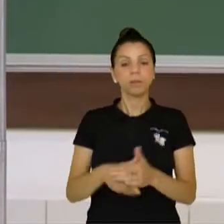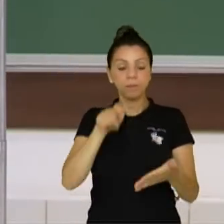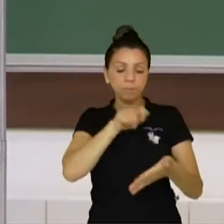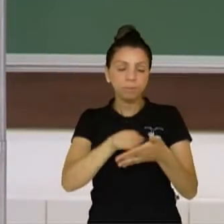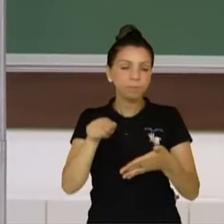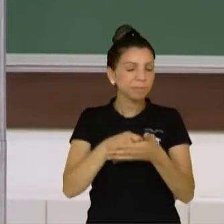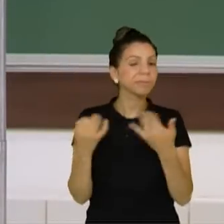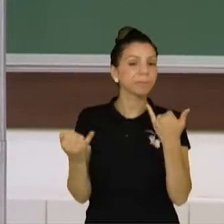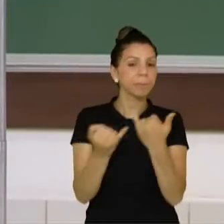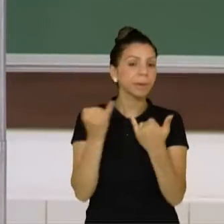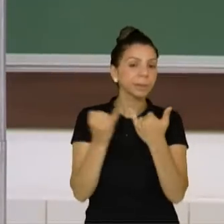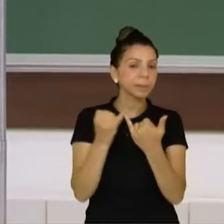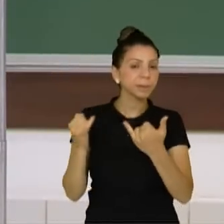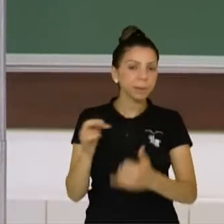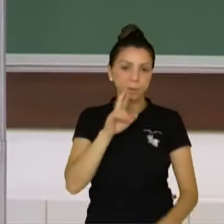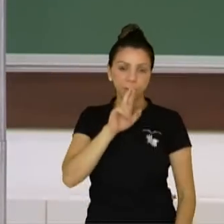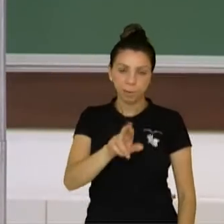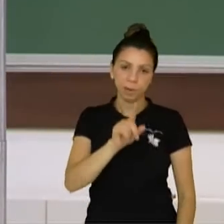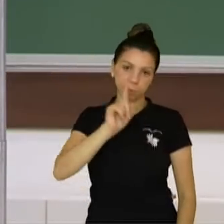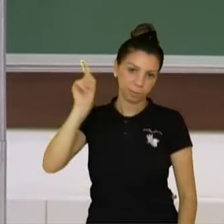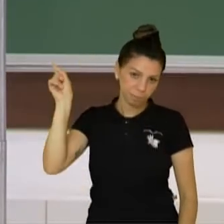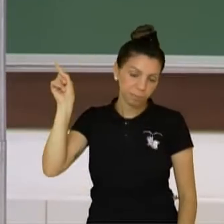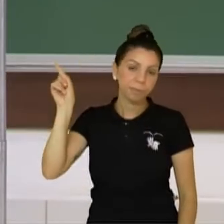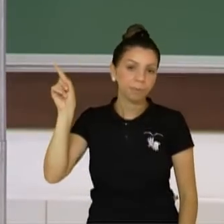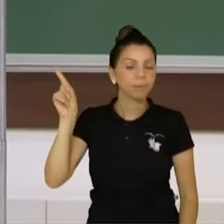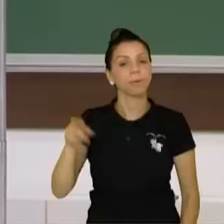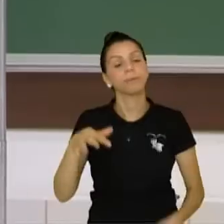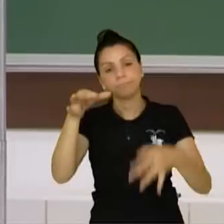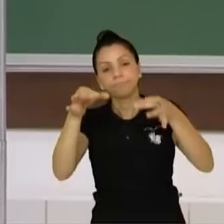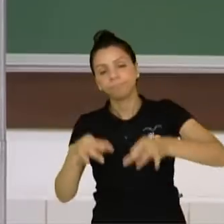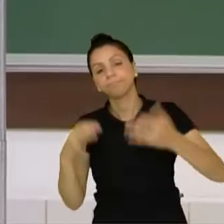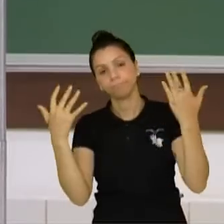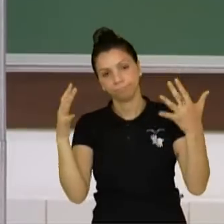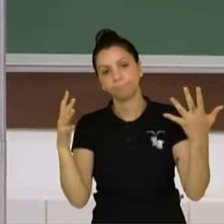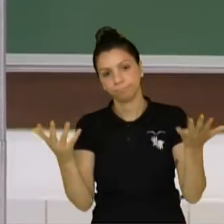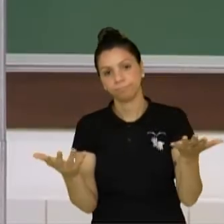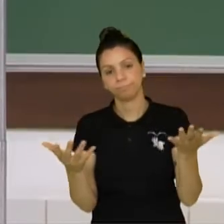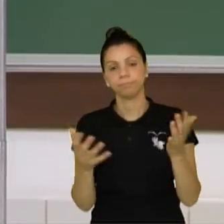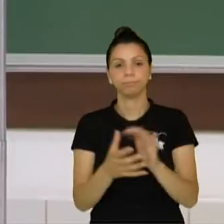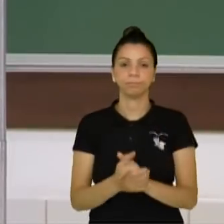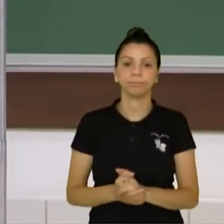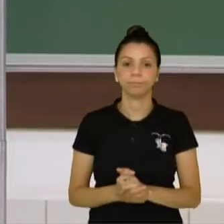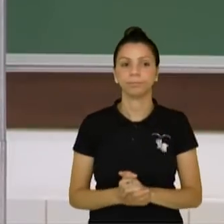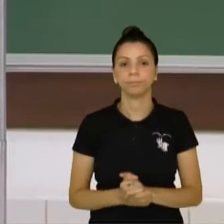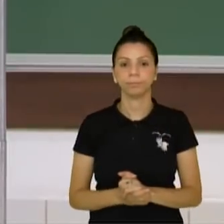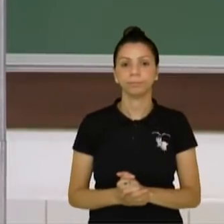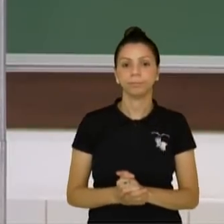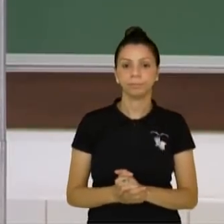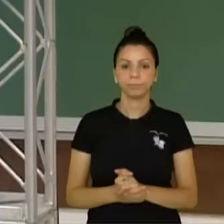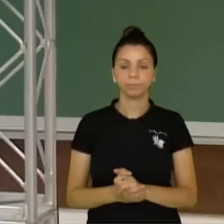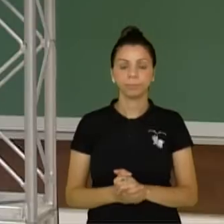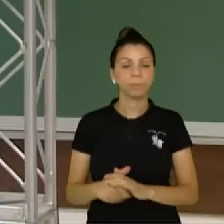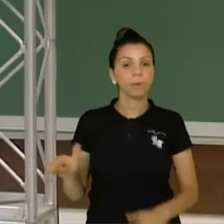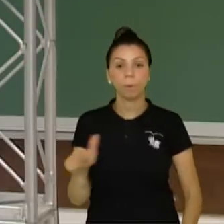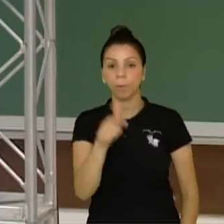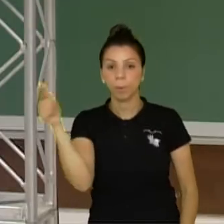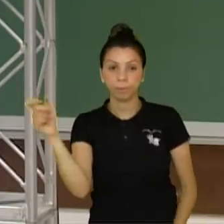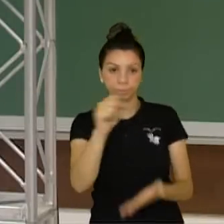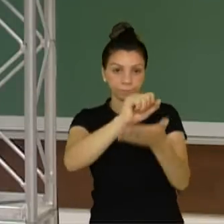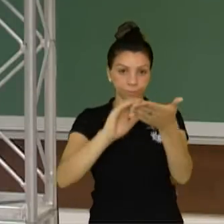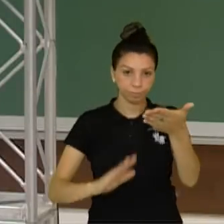algo semelhante ao que está escrito aqui, você acertou. Parabéns! Outra